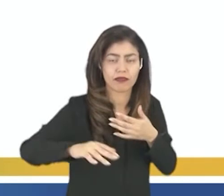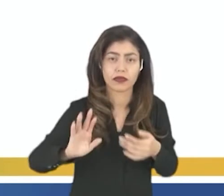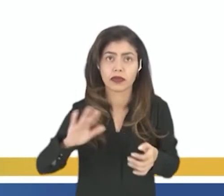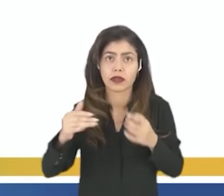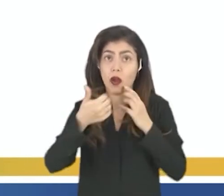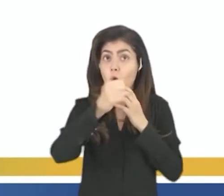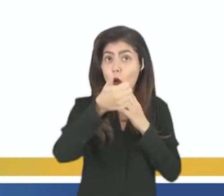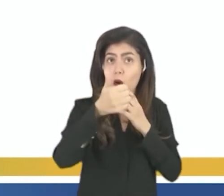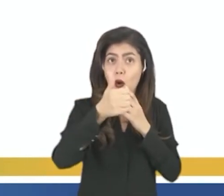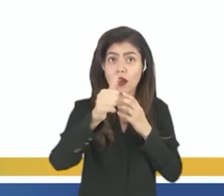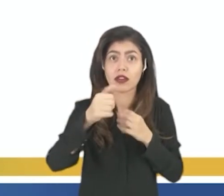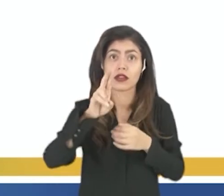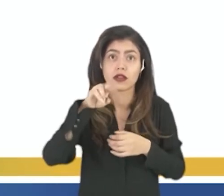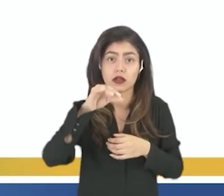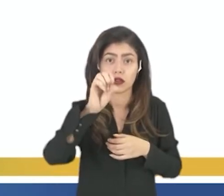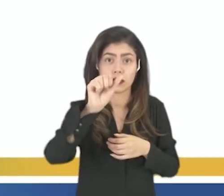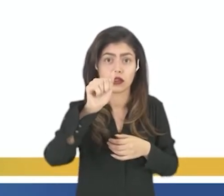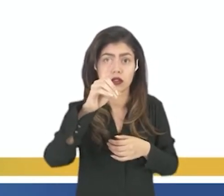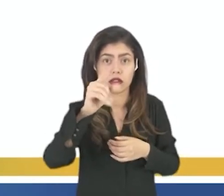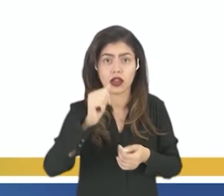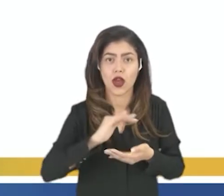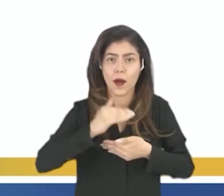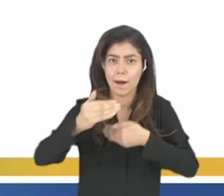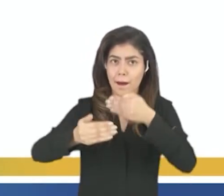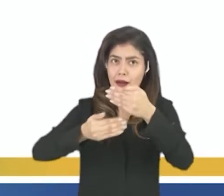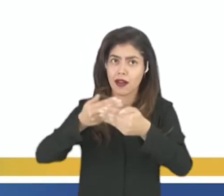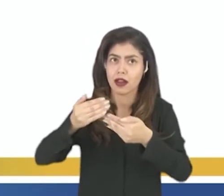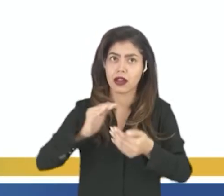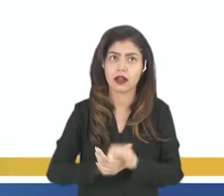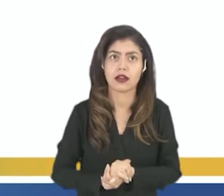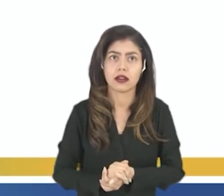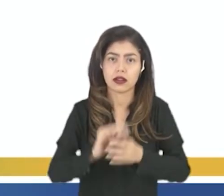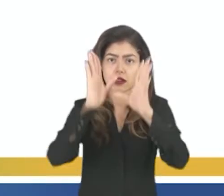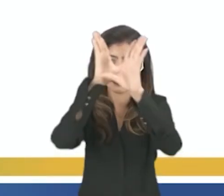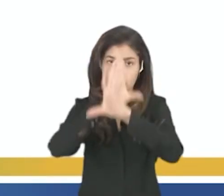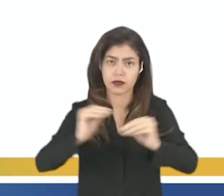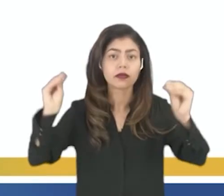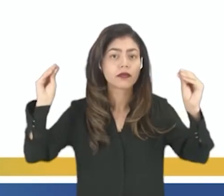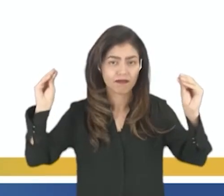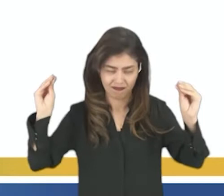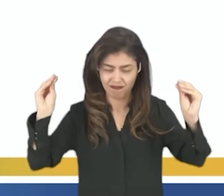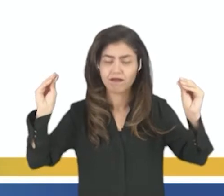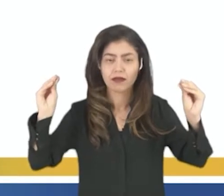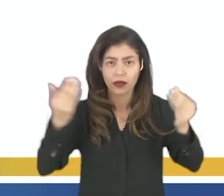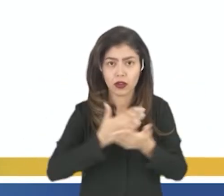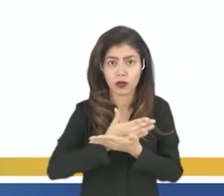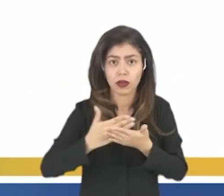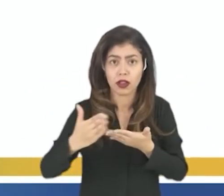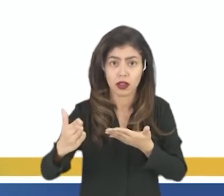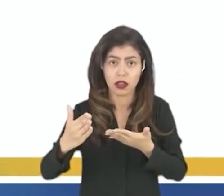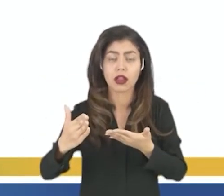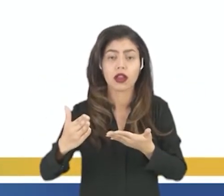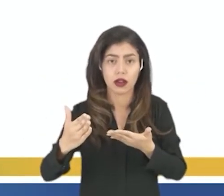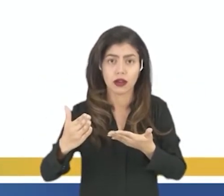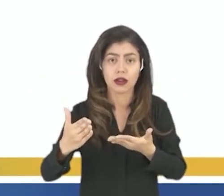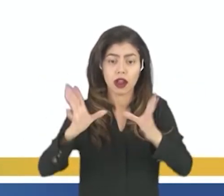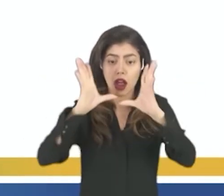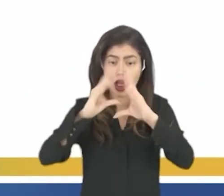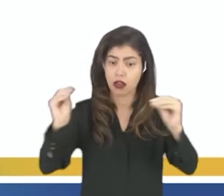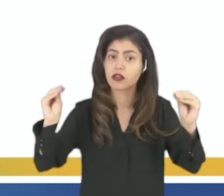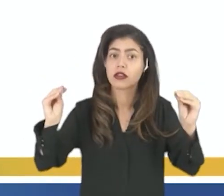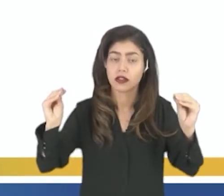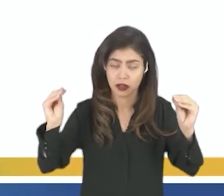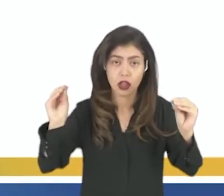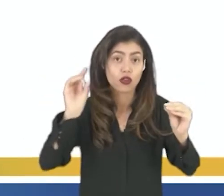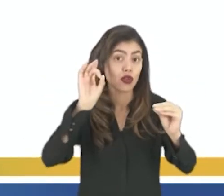11 usinas localizadas na região entraram em processo de desligamento nesse processo de desligamento eles começaram a desligar os